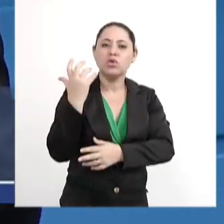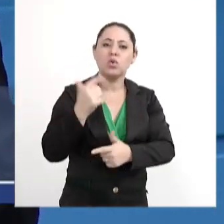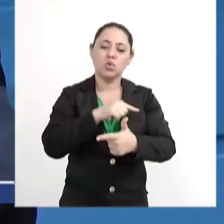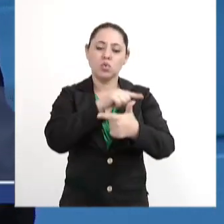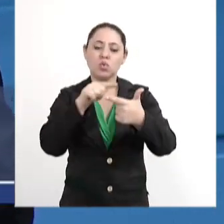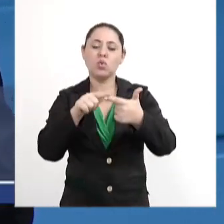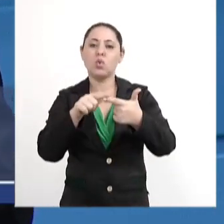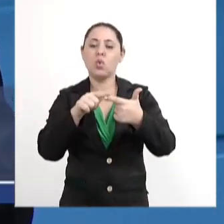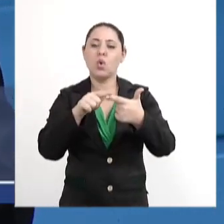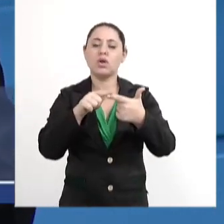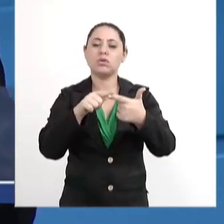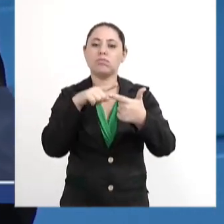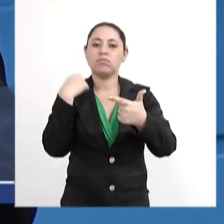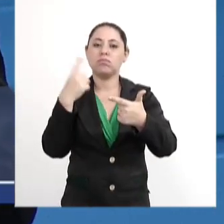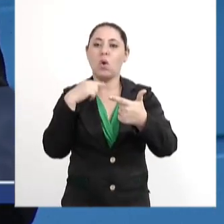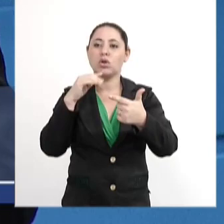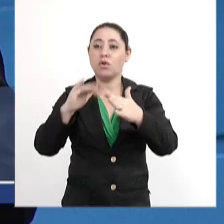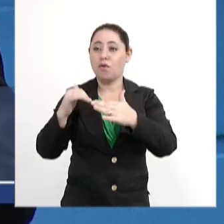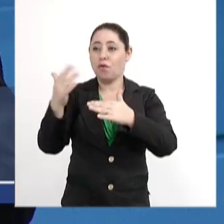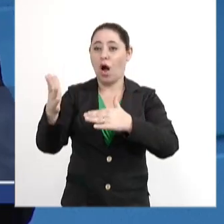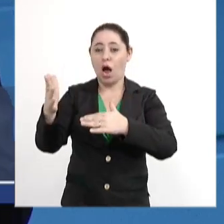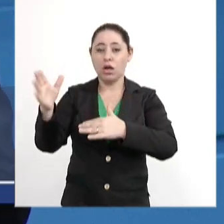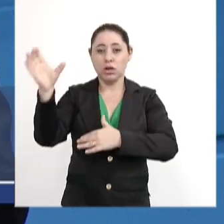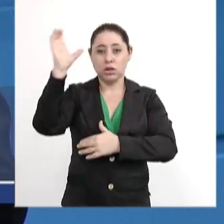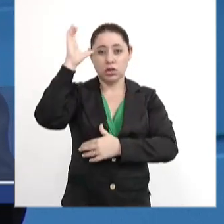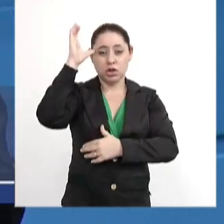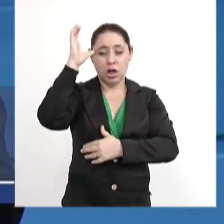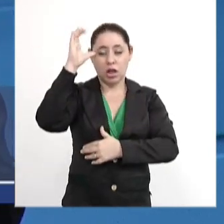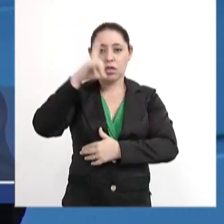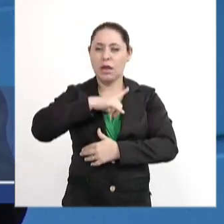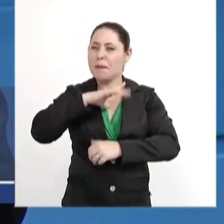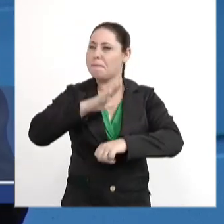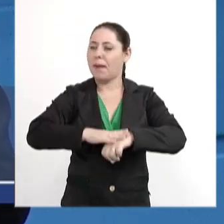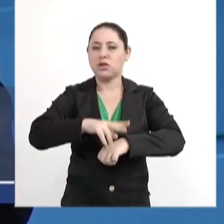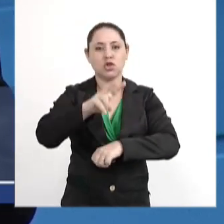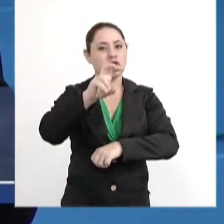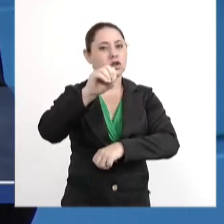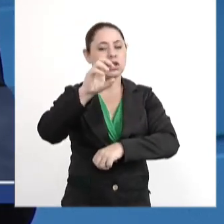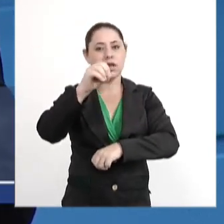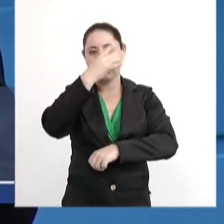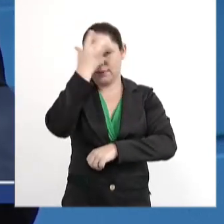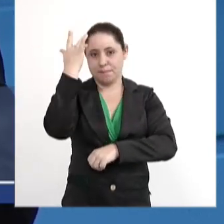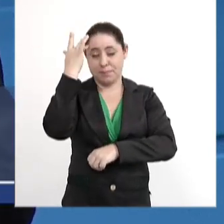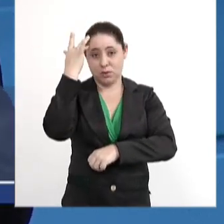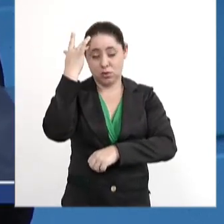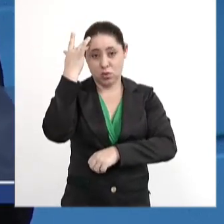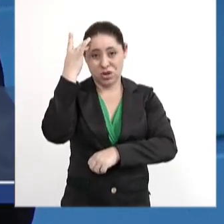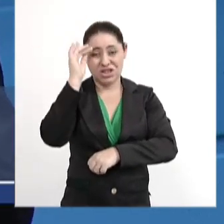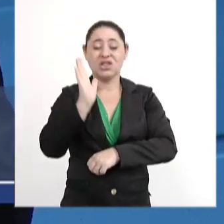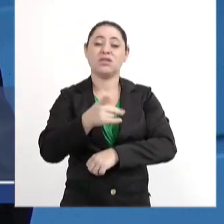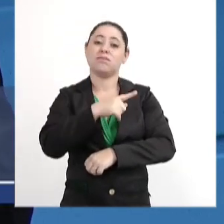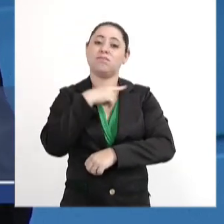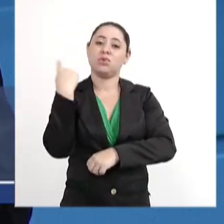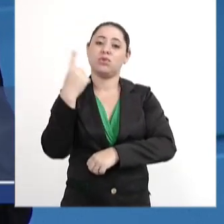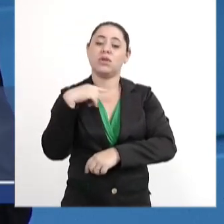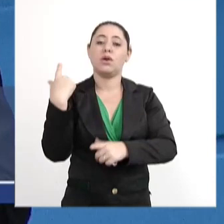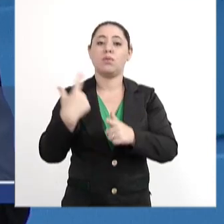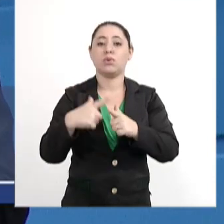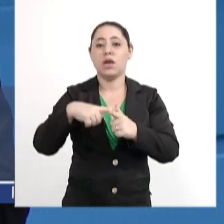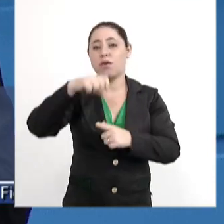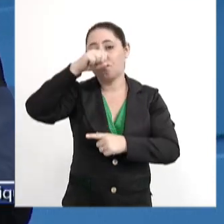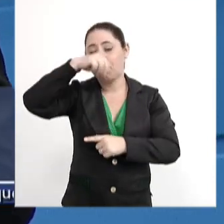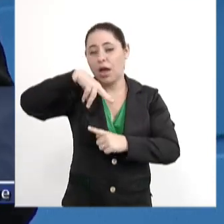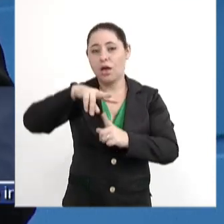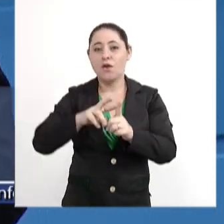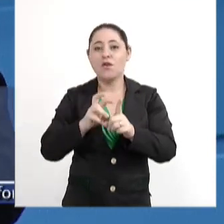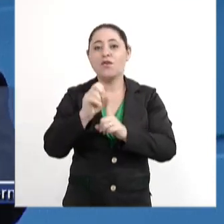2 mortes fora da China. A China já tem mais de 500 pessoas, né, que morreram por conta do